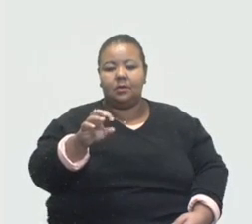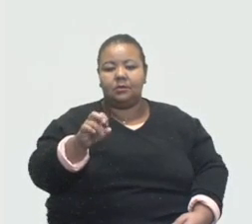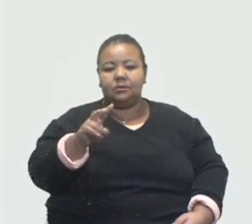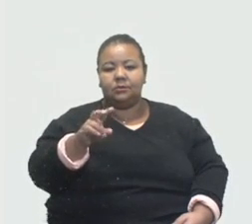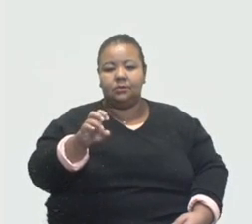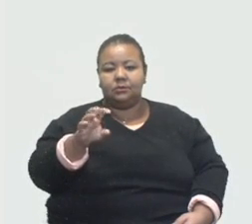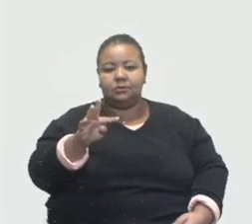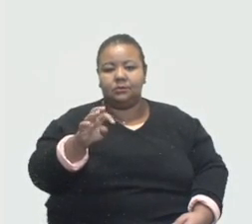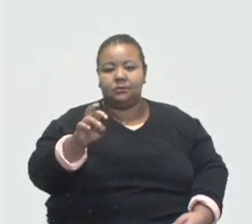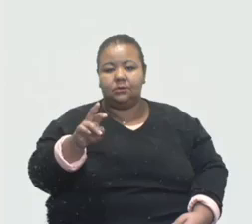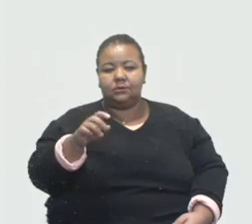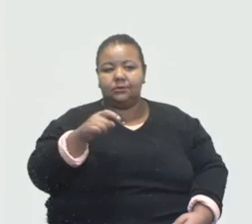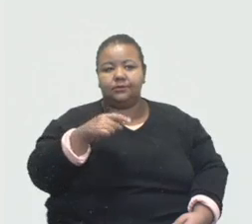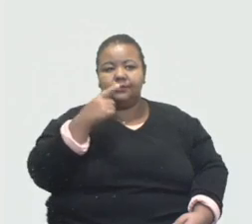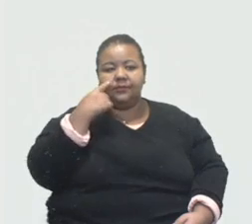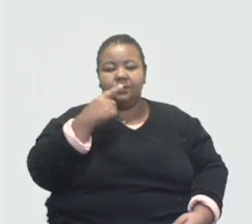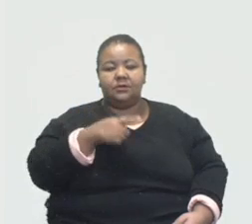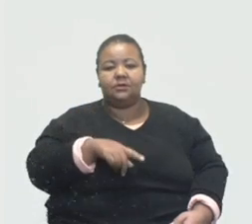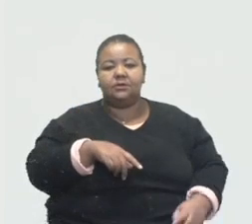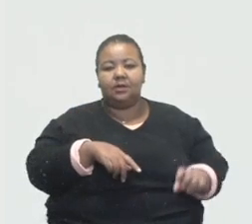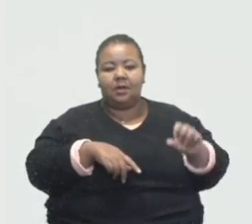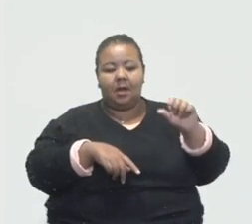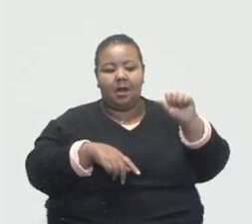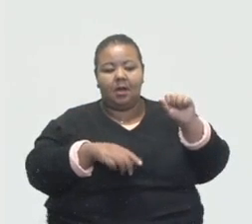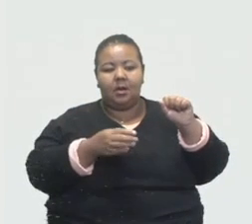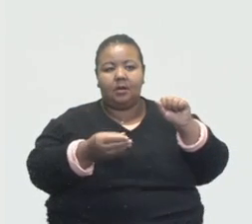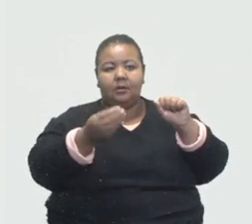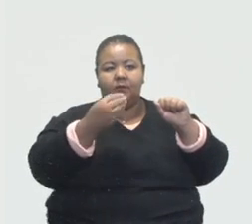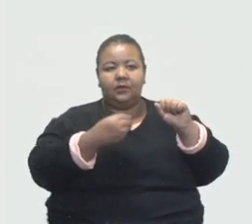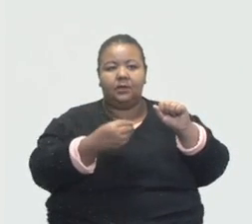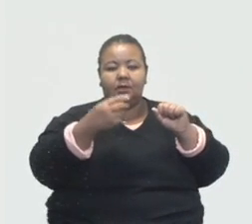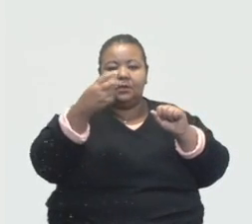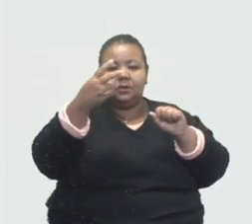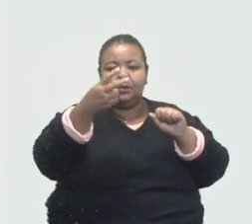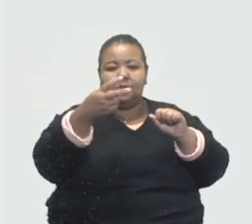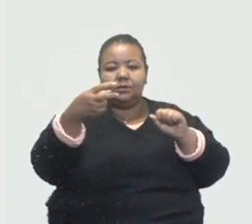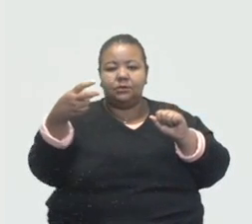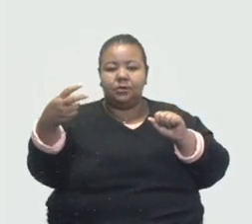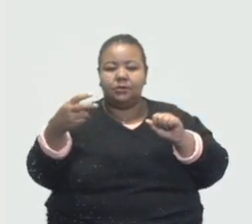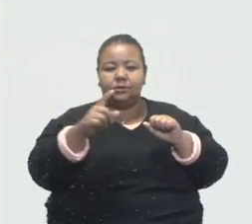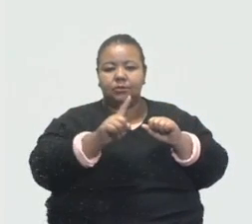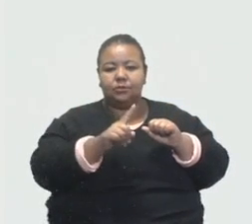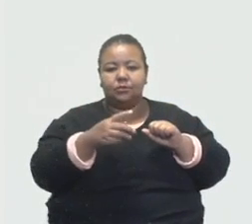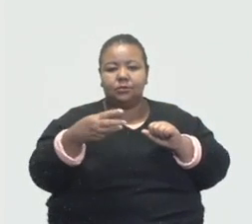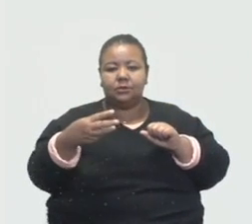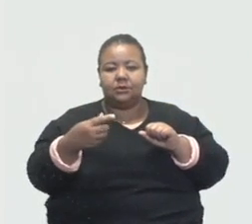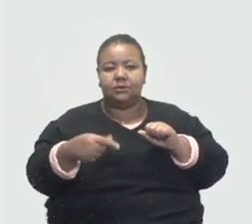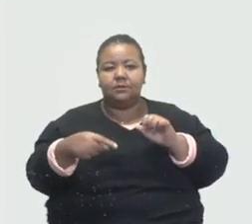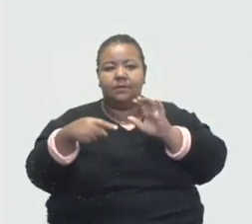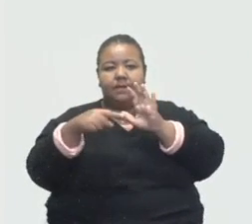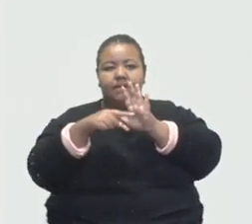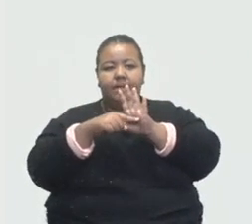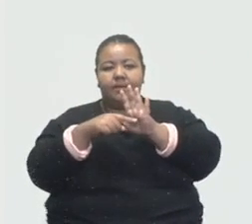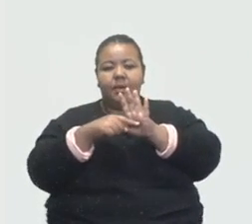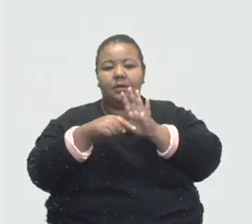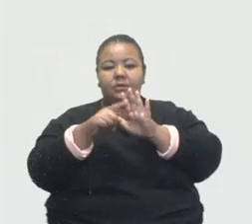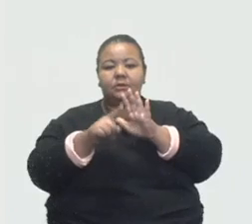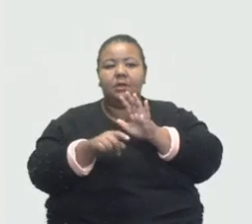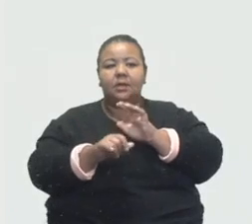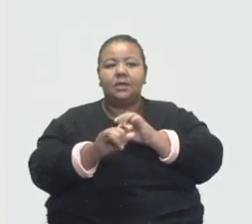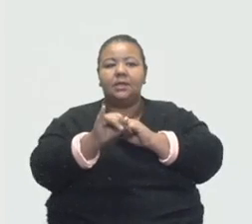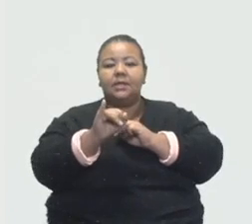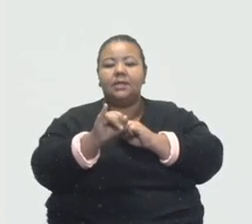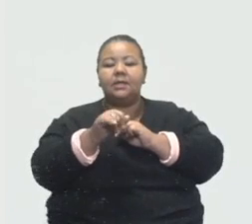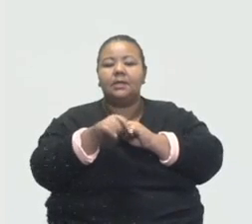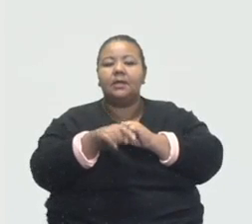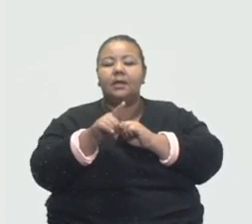a matriz A, que foi dada para nós, que é 2, 2, 1 e 3, menos lambda. Quem que é I? I é a